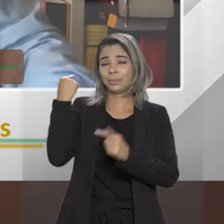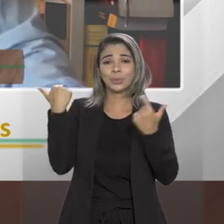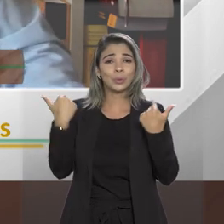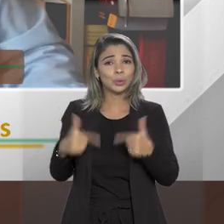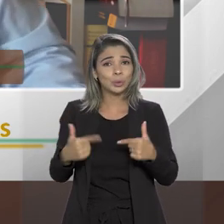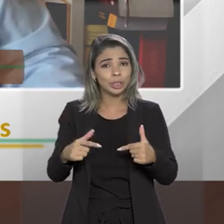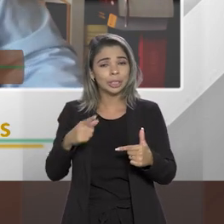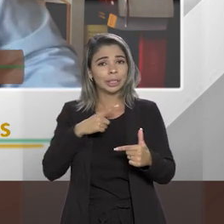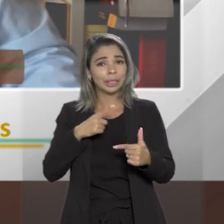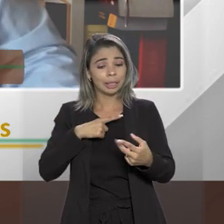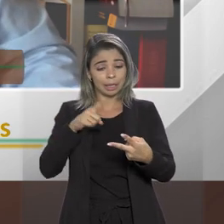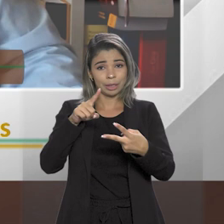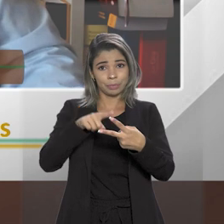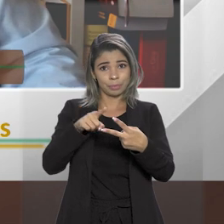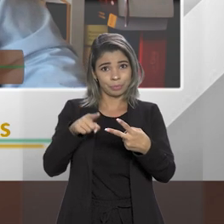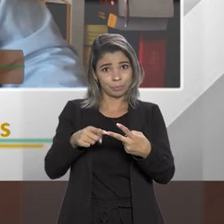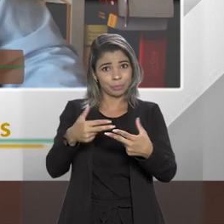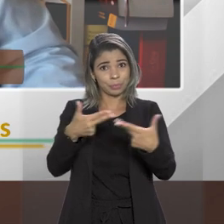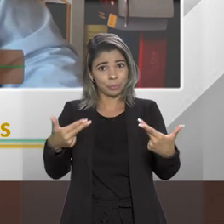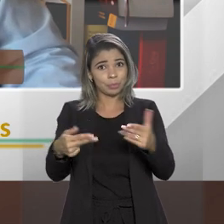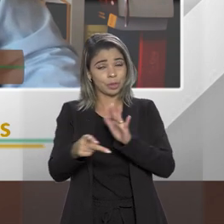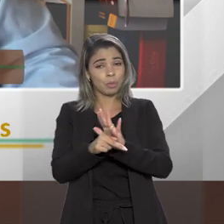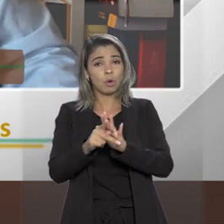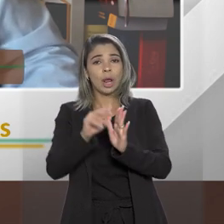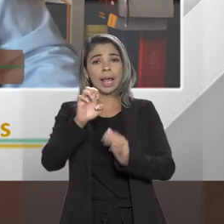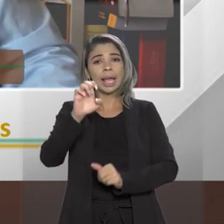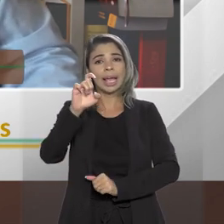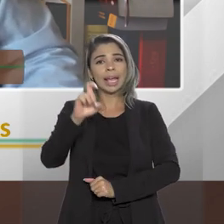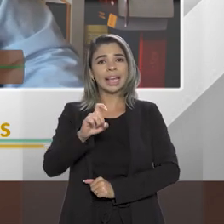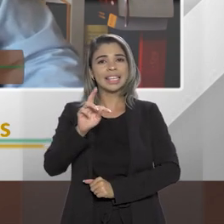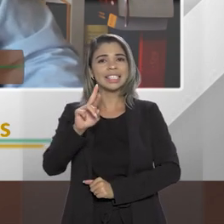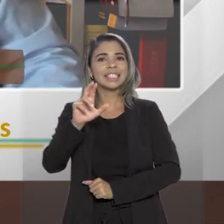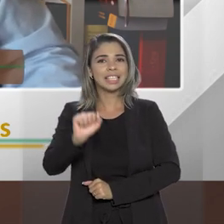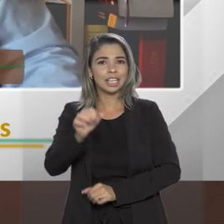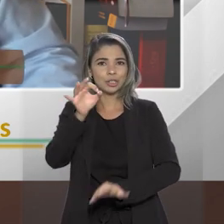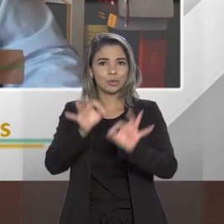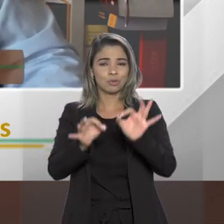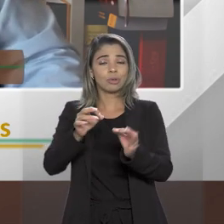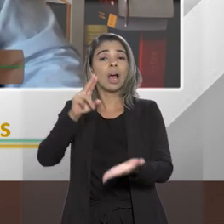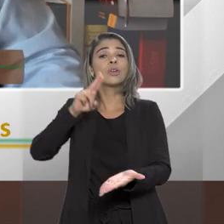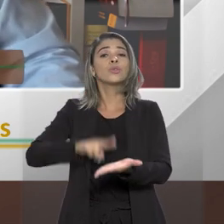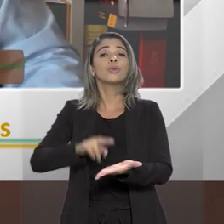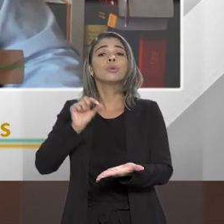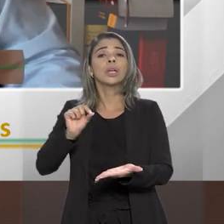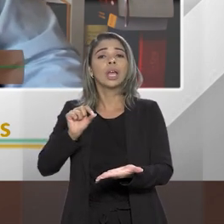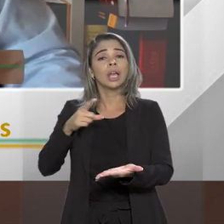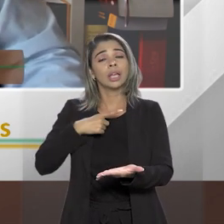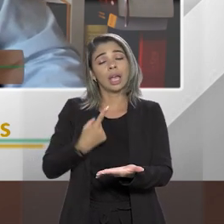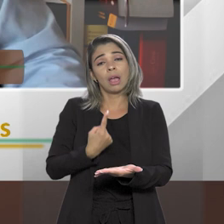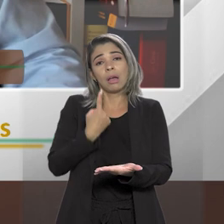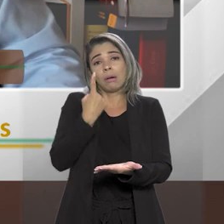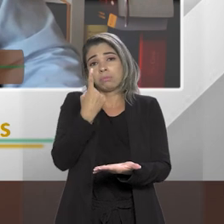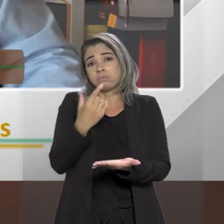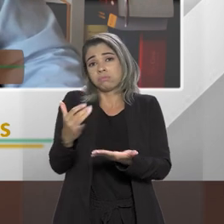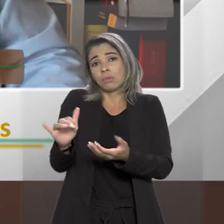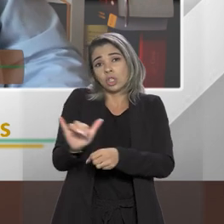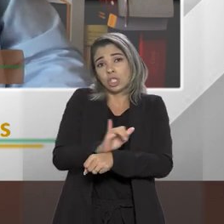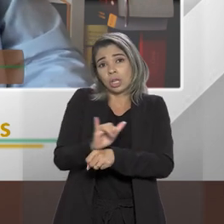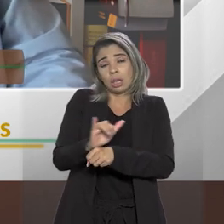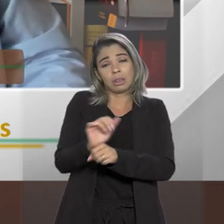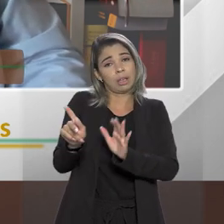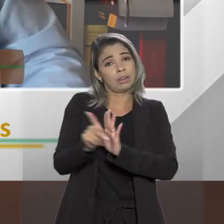E menciona as serventias extrajudiciais claramente assumindo que elas são uma das portas de acesso à justiça do